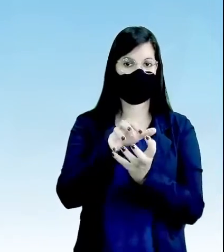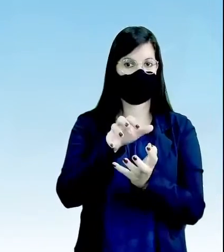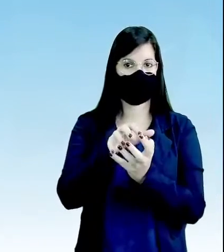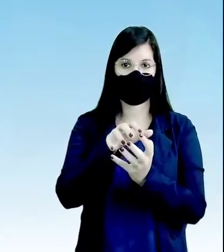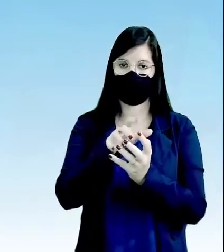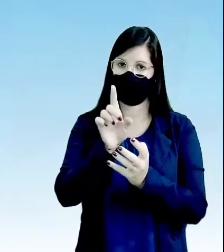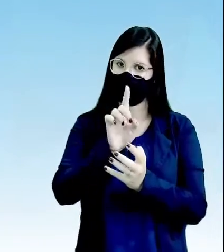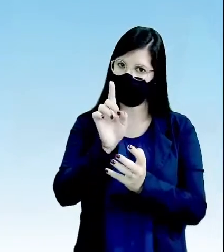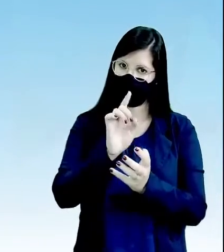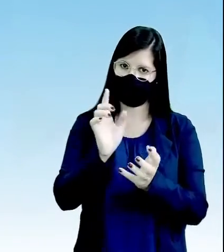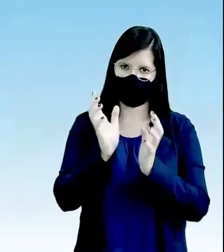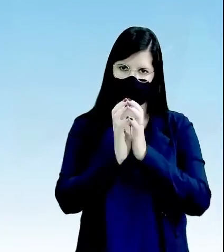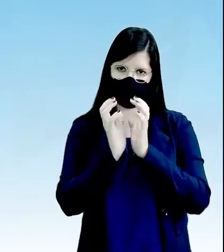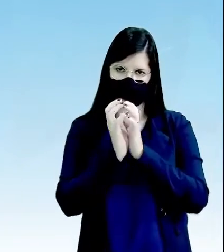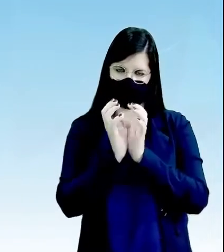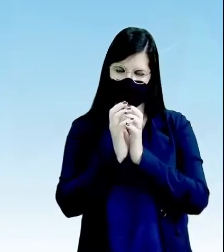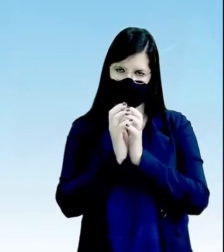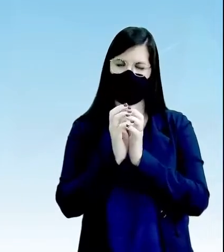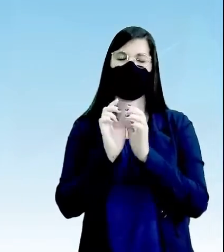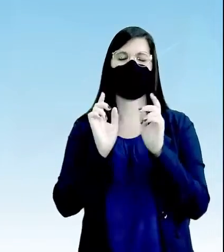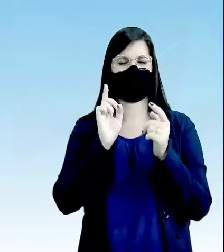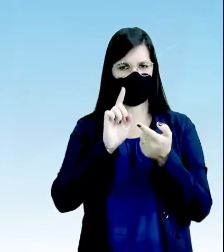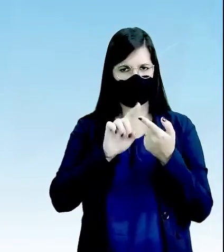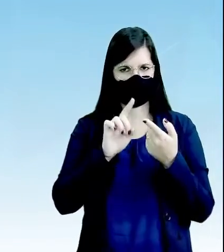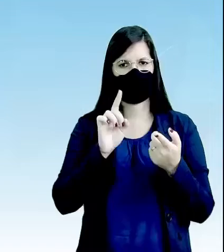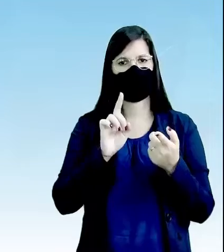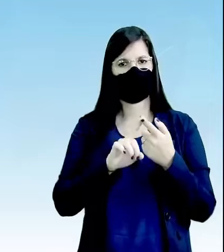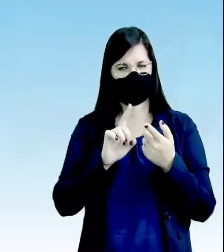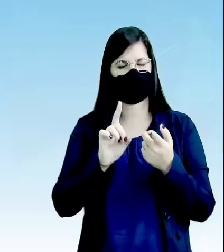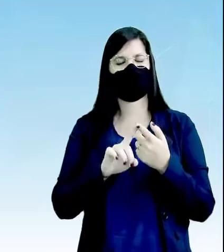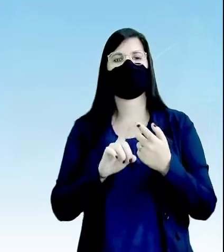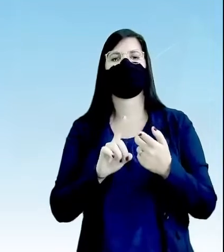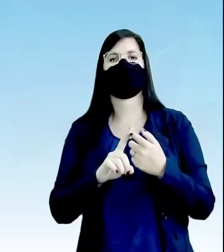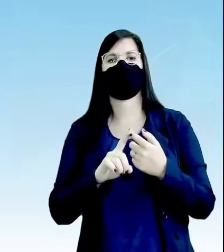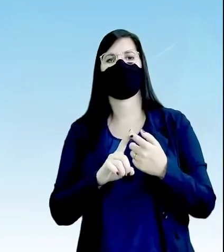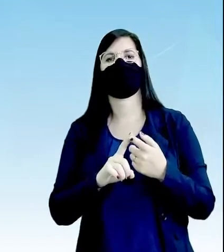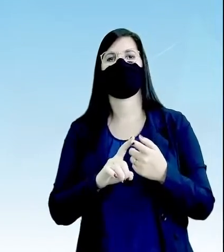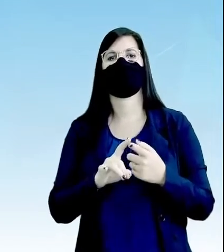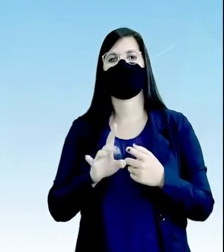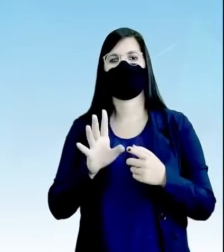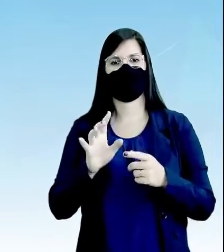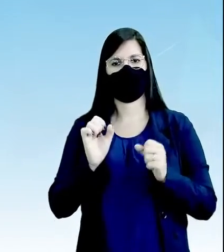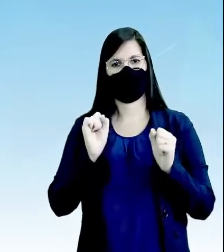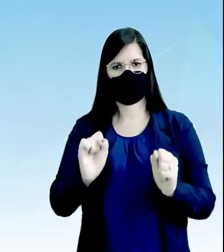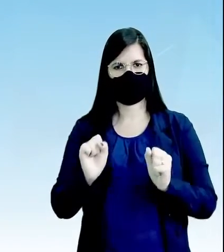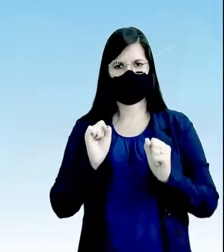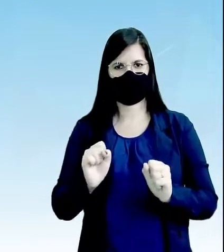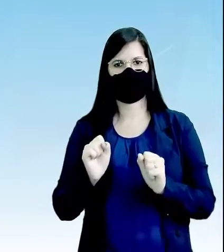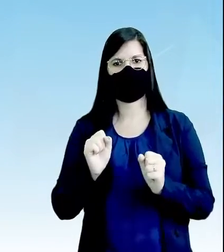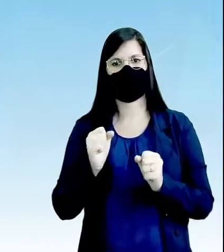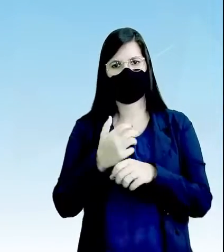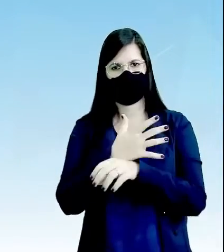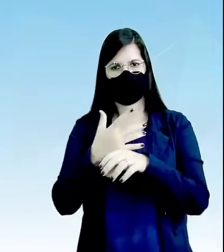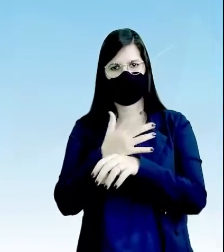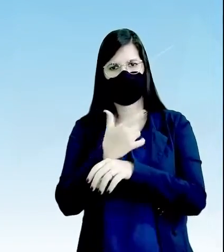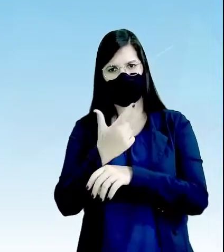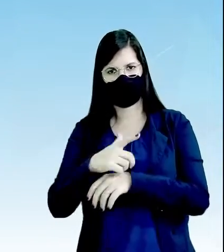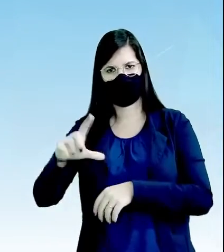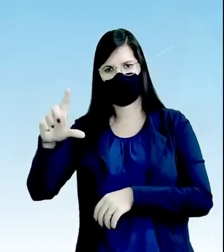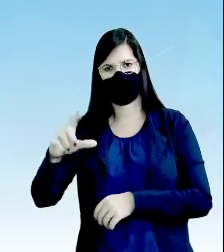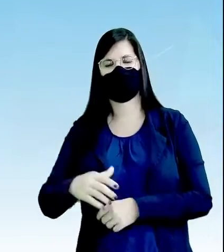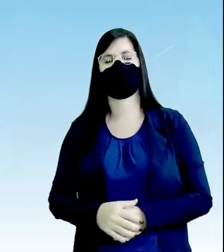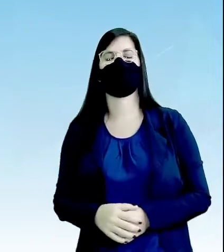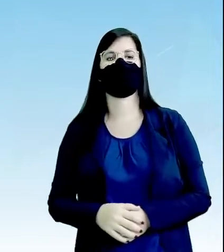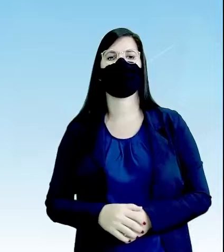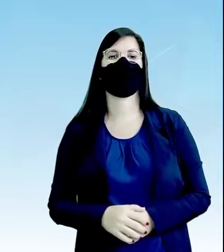com Recife, certo? Vamos corrigir Recife. Mas sim, podemos estudar também outras cidades, não é isso? É verdade,